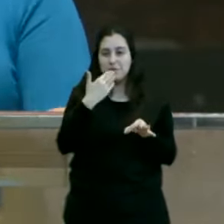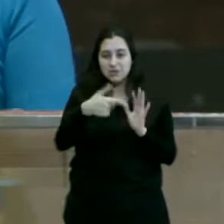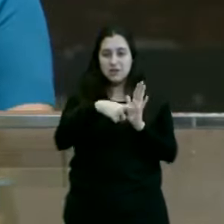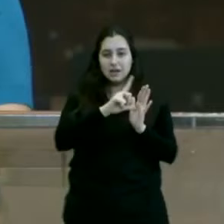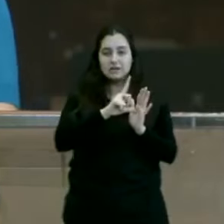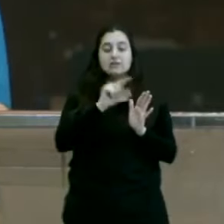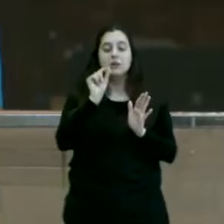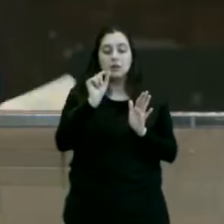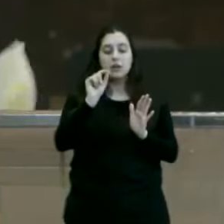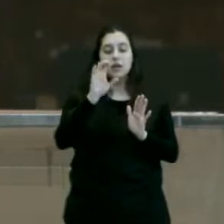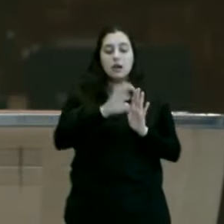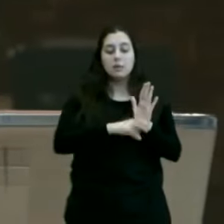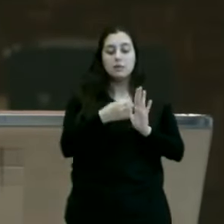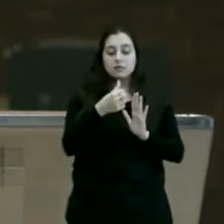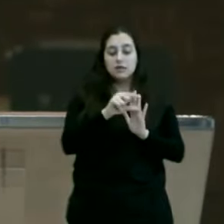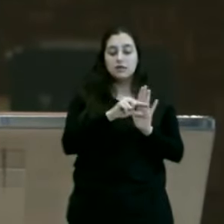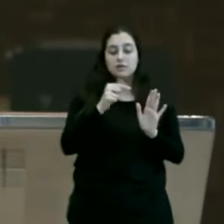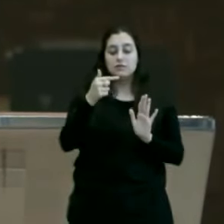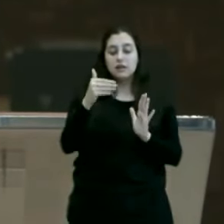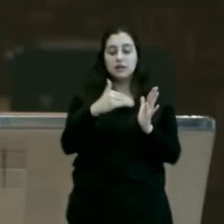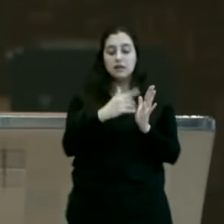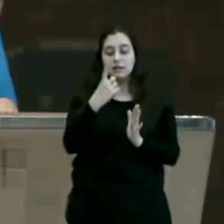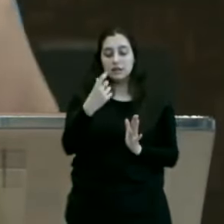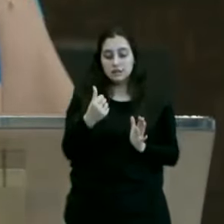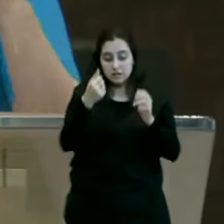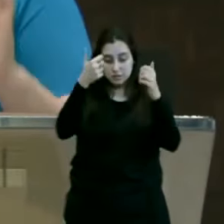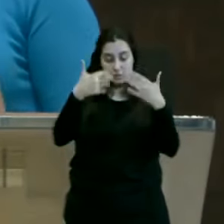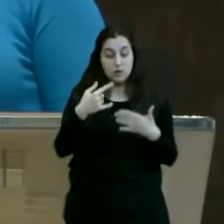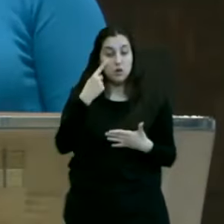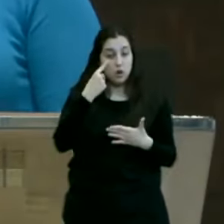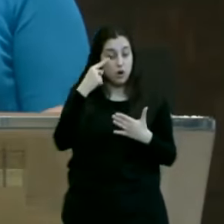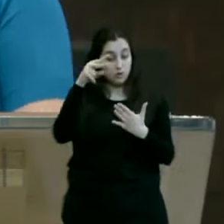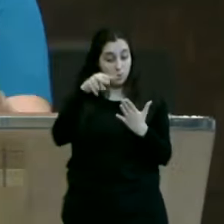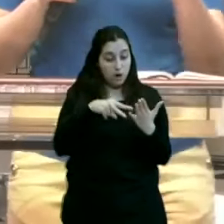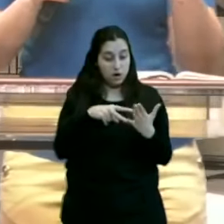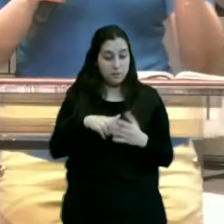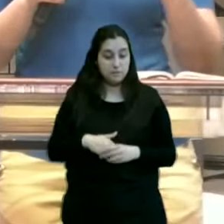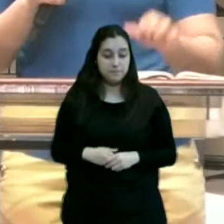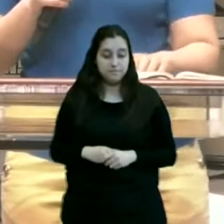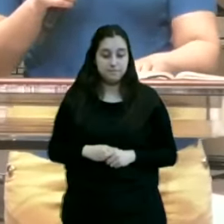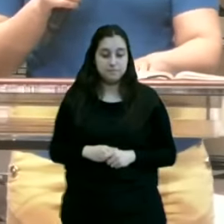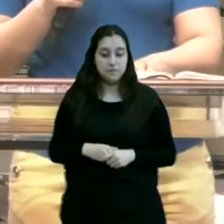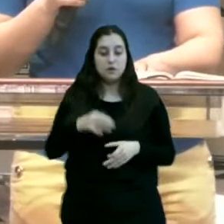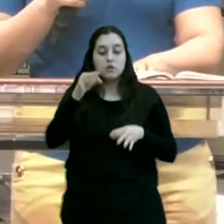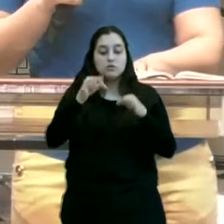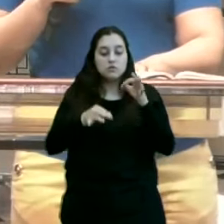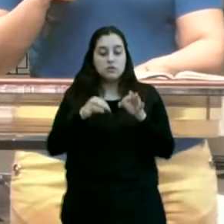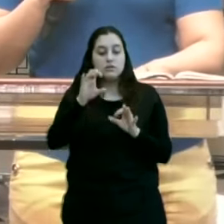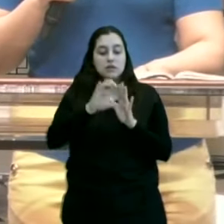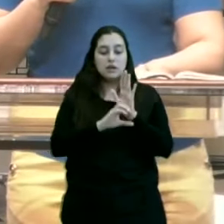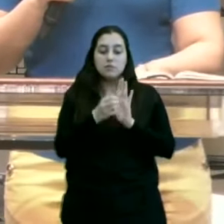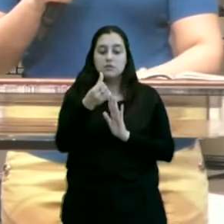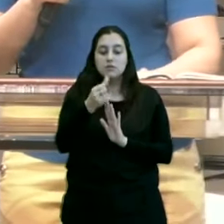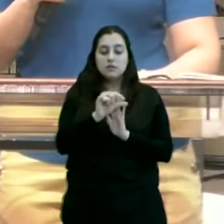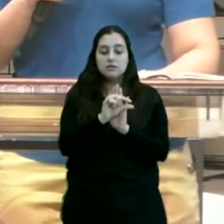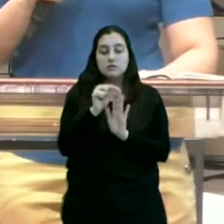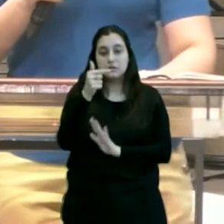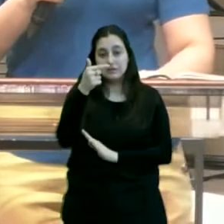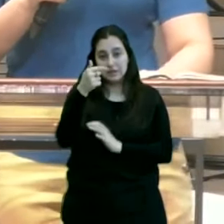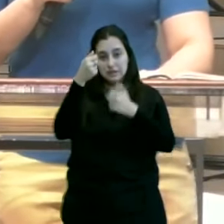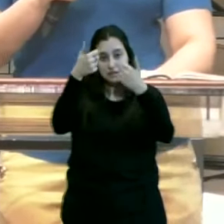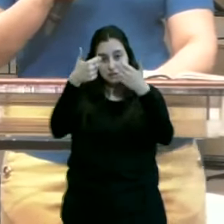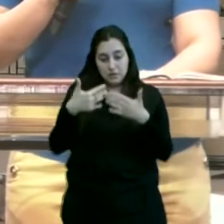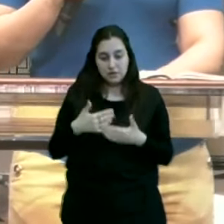6, versículos 7 ao 16. Vamos ler juntos? Diz assim, Juízes 6, versículo